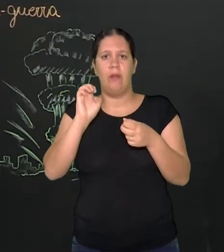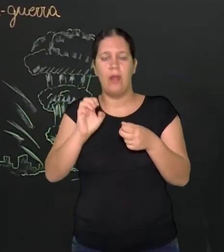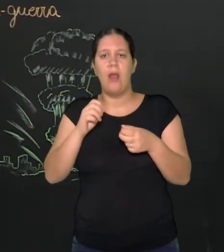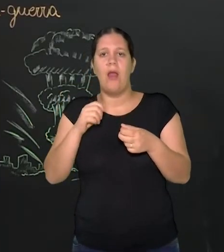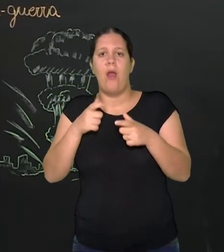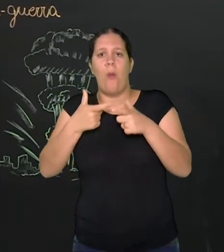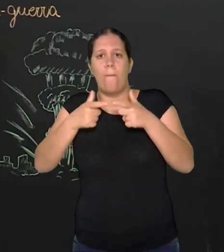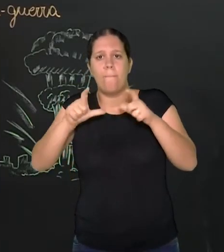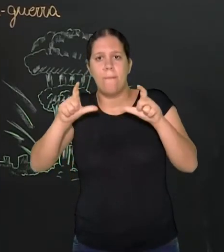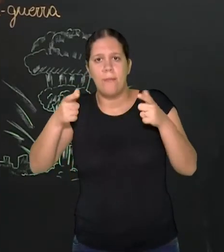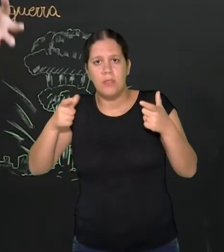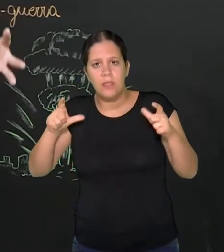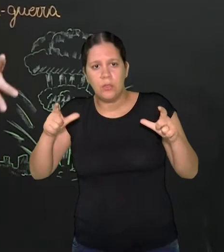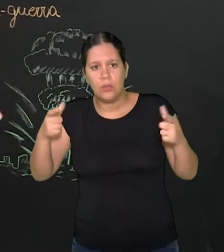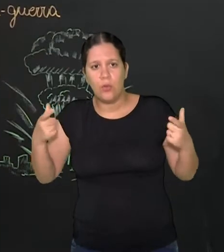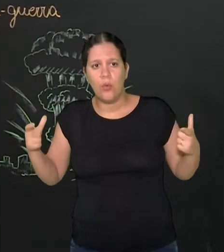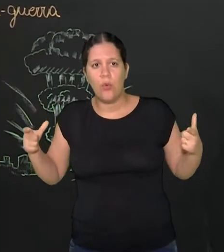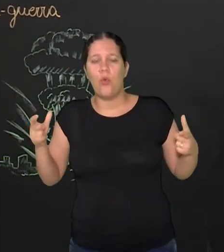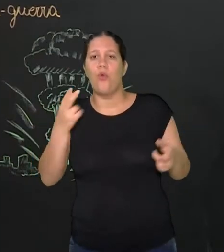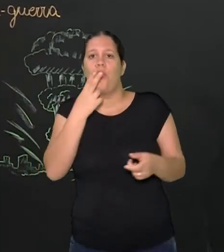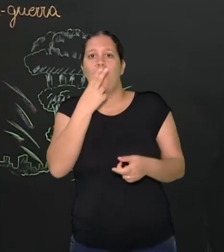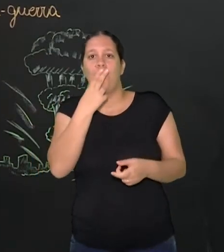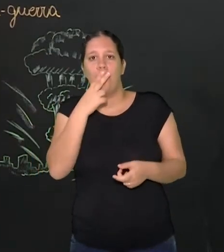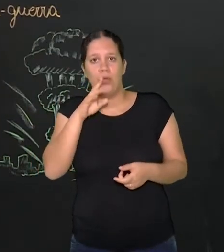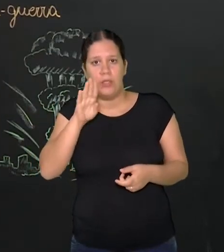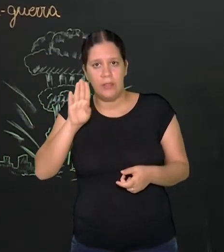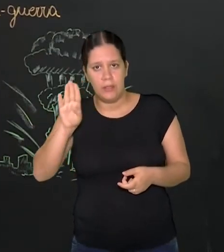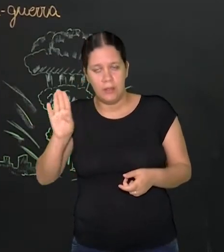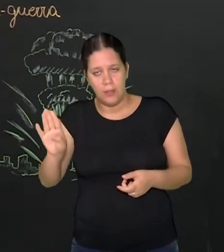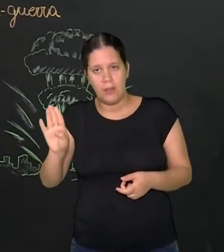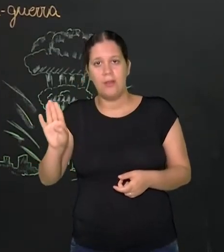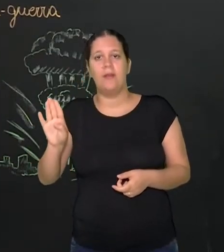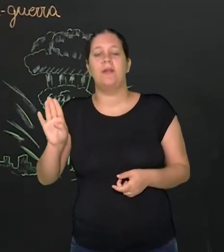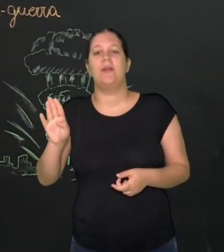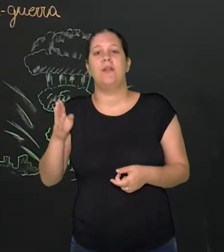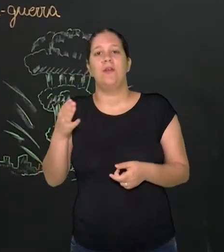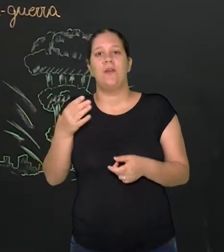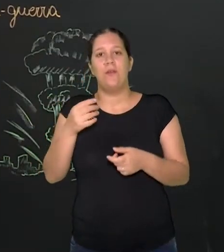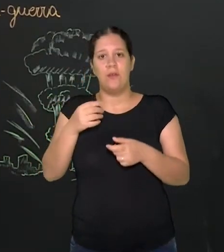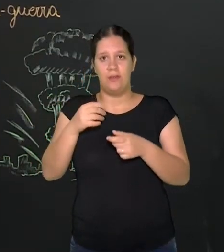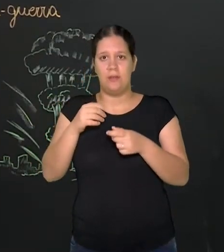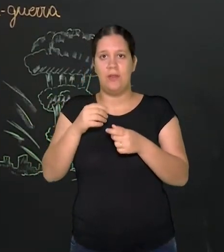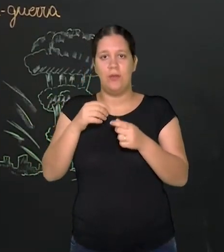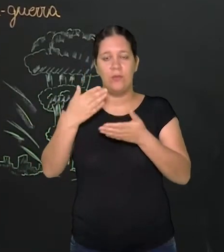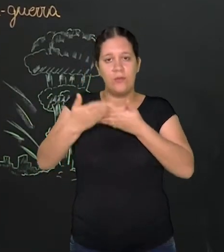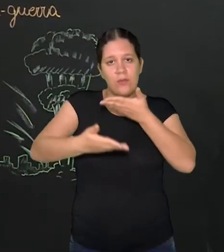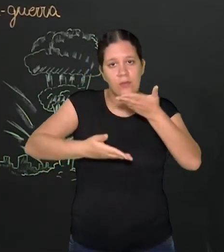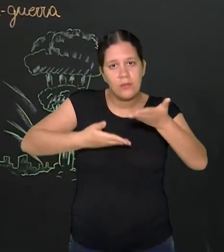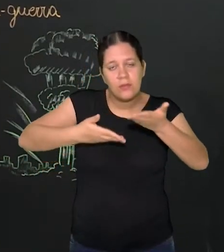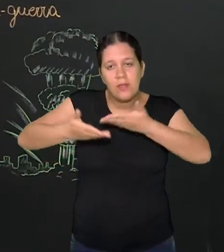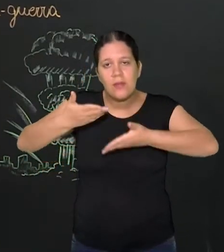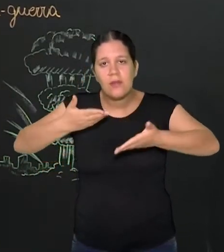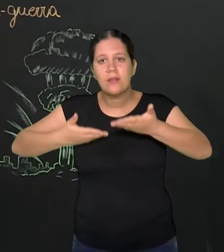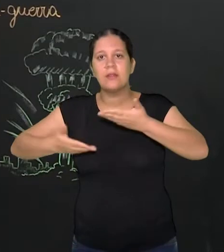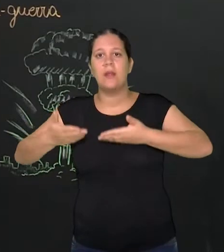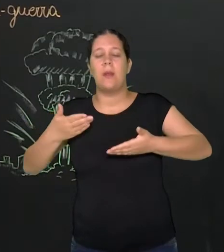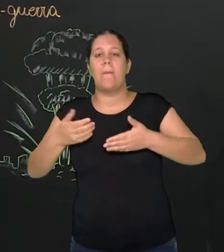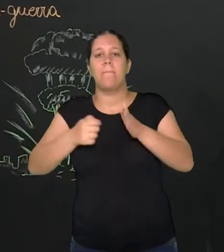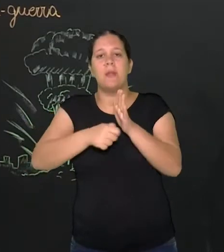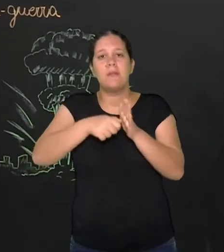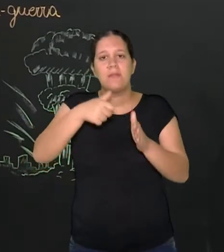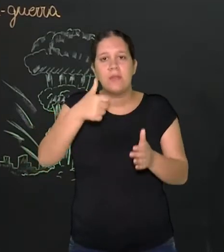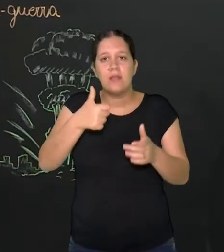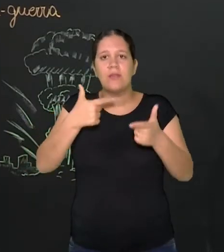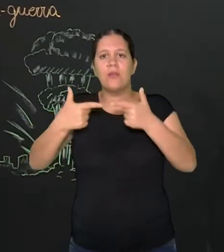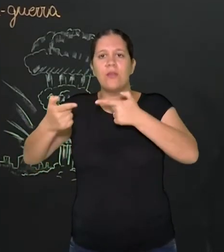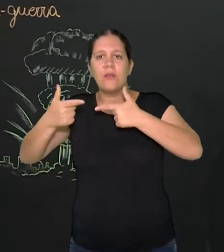que Hitler aumentou os exércitos, o que não era permitido pelo Tratado de Versalhes, que foi aquele tratado do fim da Primeira